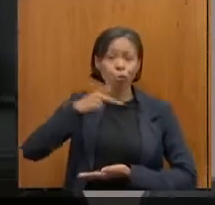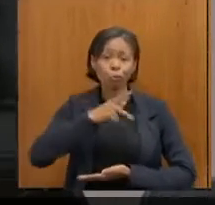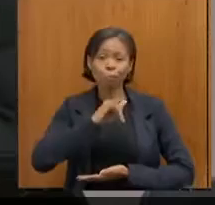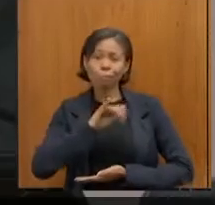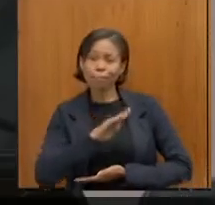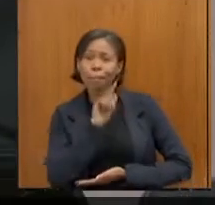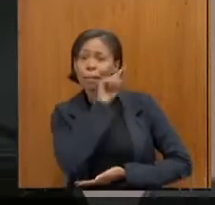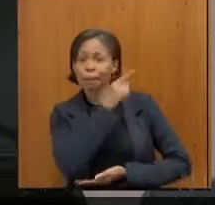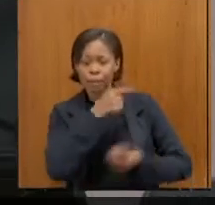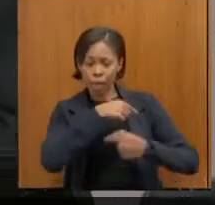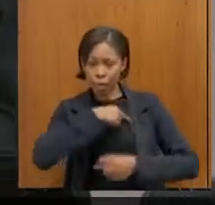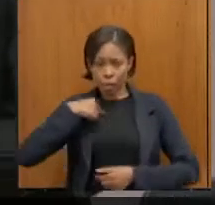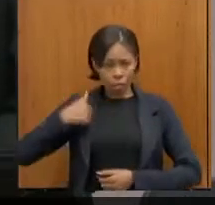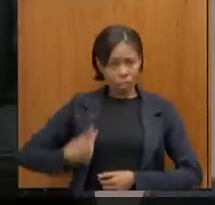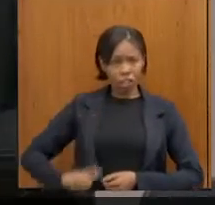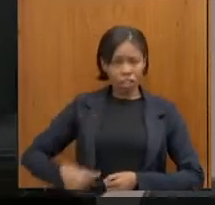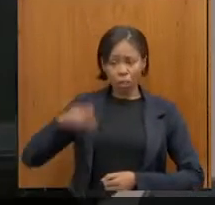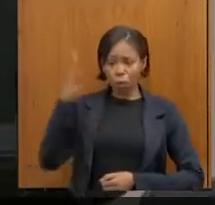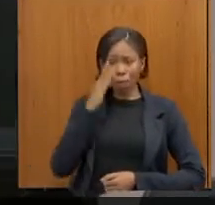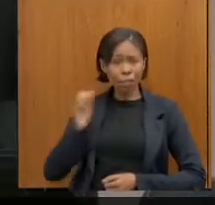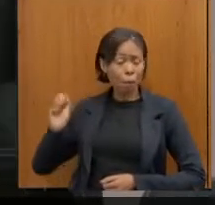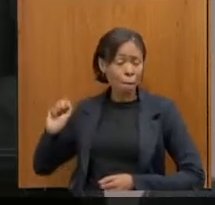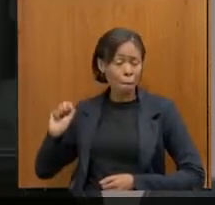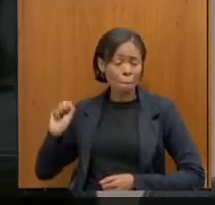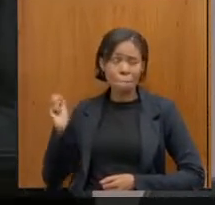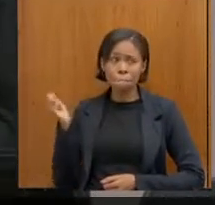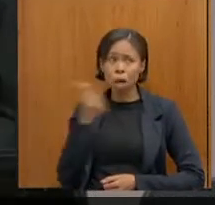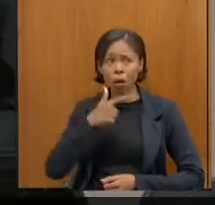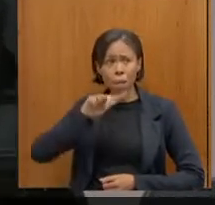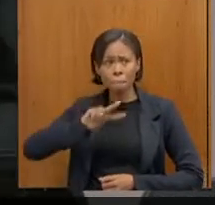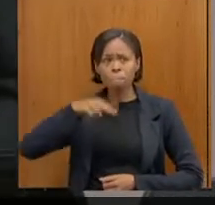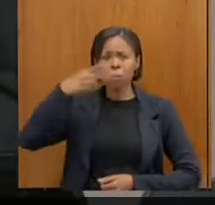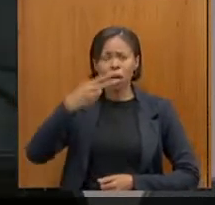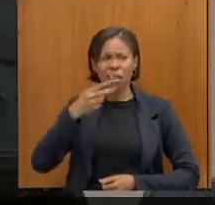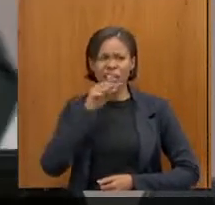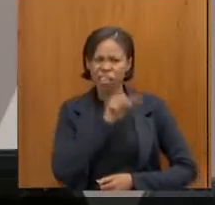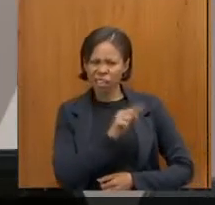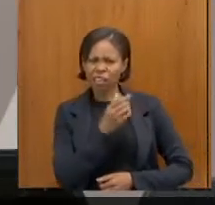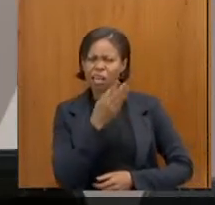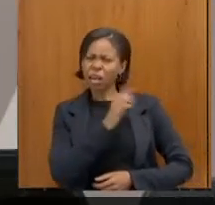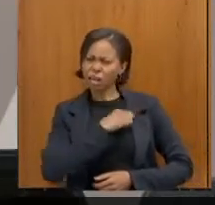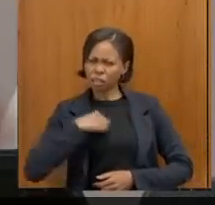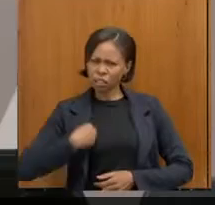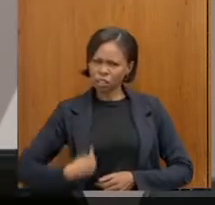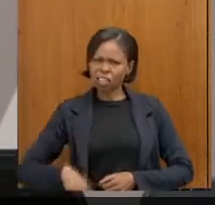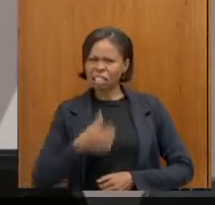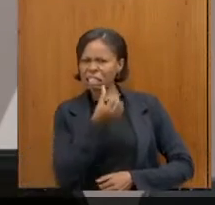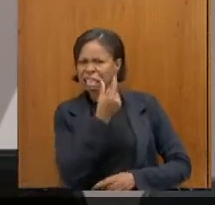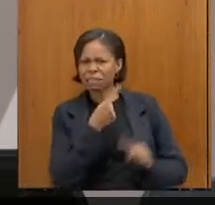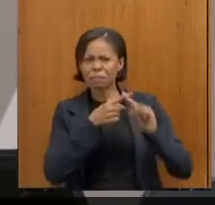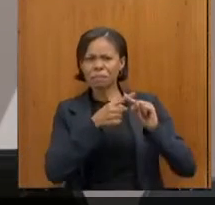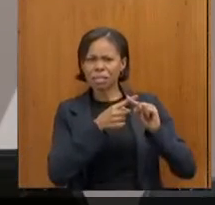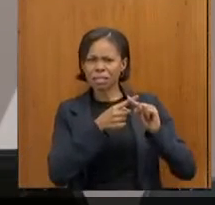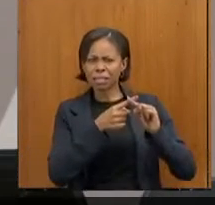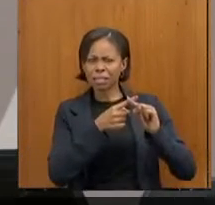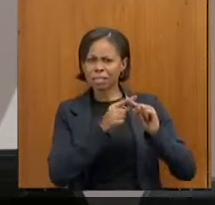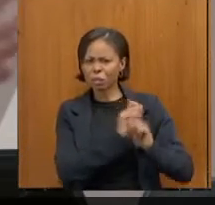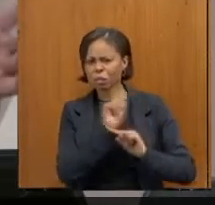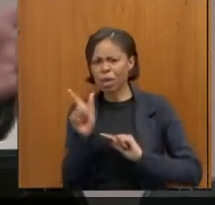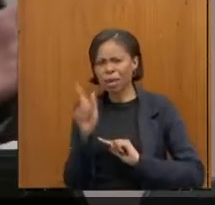e chegar hoje o PIB da China sendo oito vezes ou seis vezes não sei de memória o tempo do Brasil